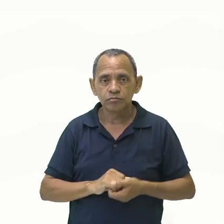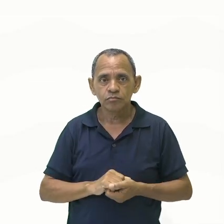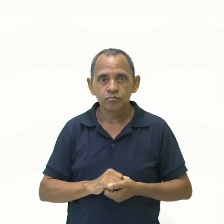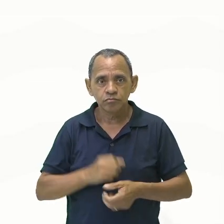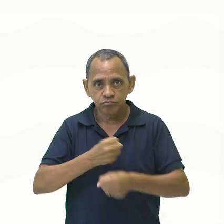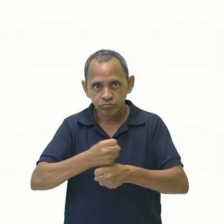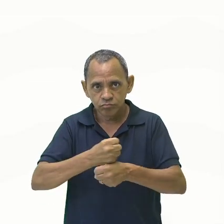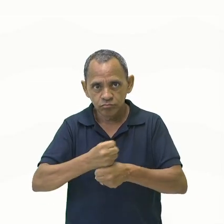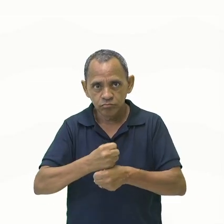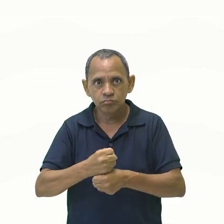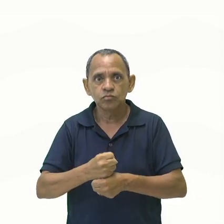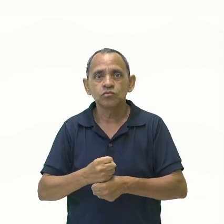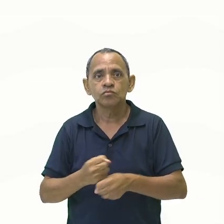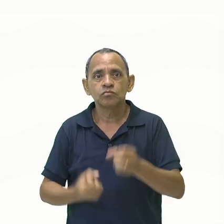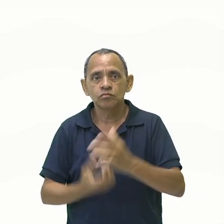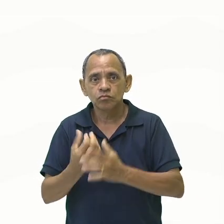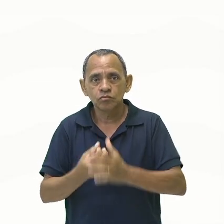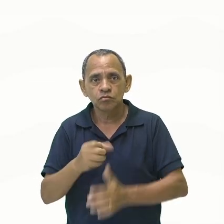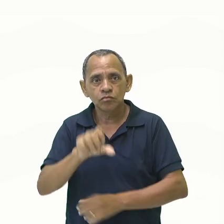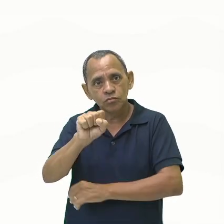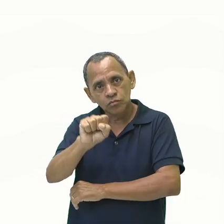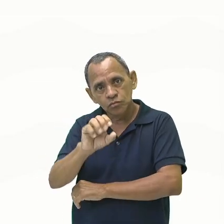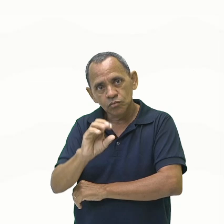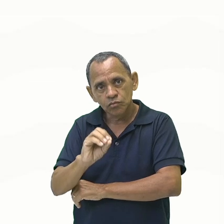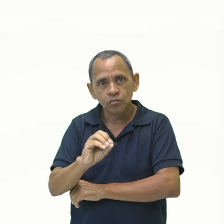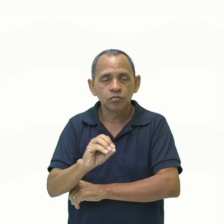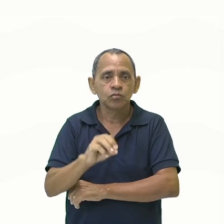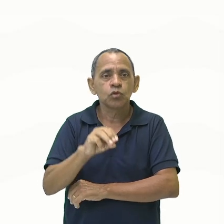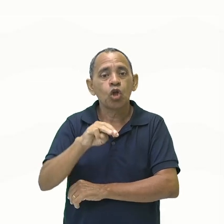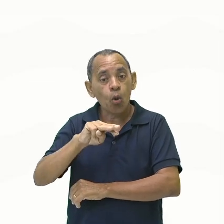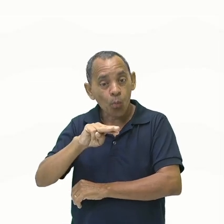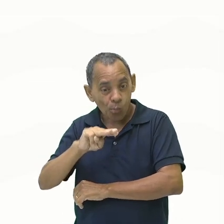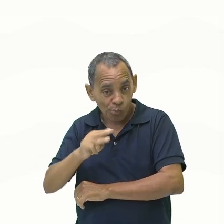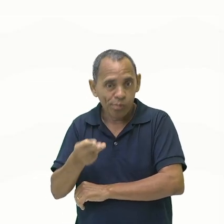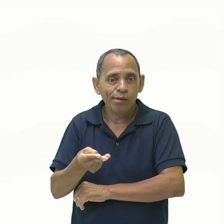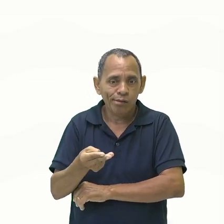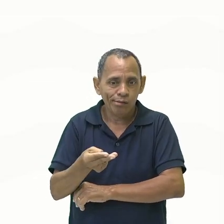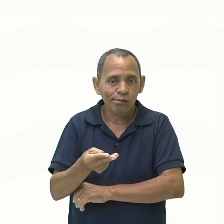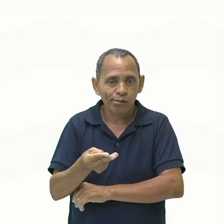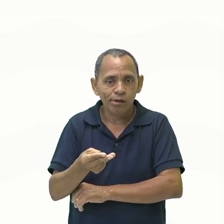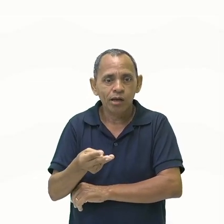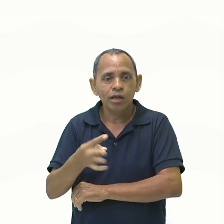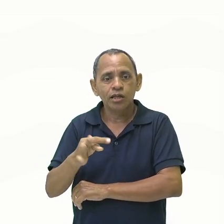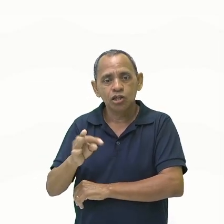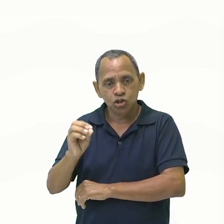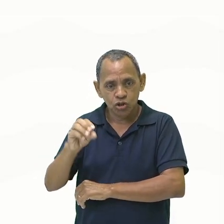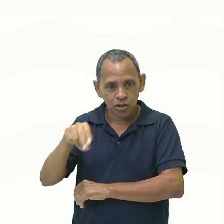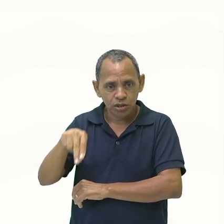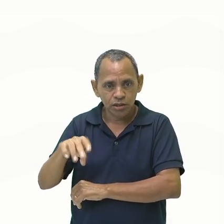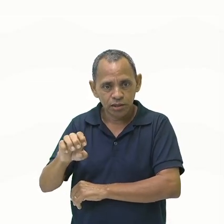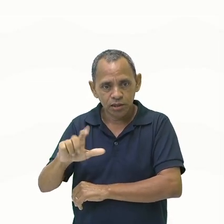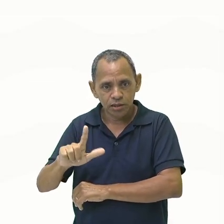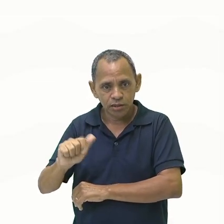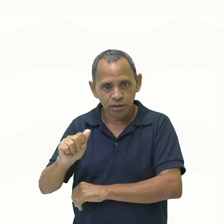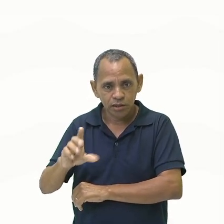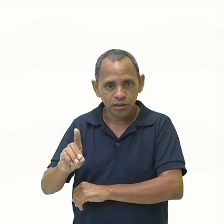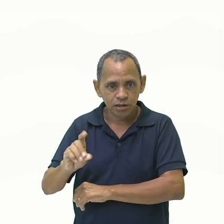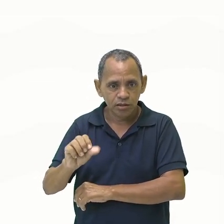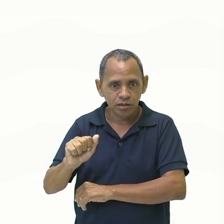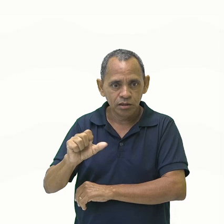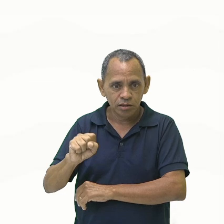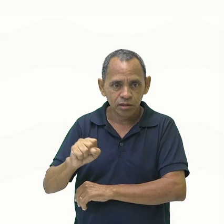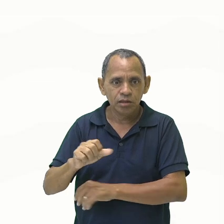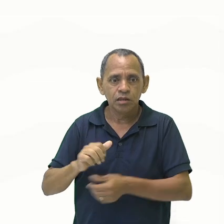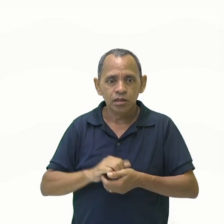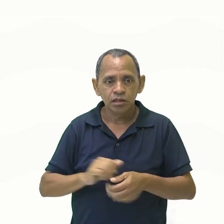milhões de toneladas de resíduos aqui no Brasil. E segundo a Abrelp, que é uma associação que cuida desses dados relacionados à produção